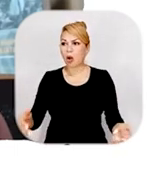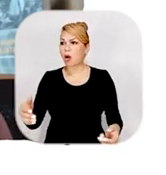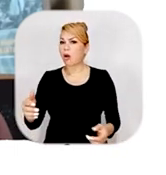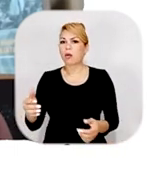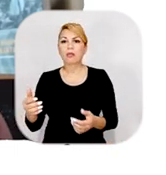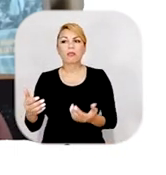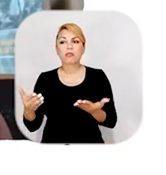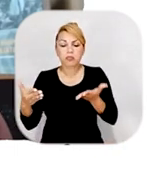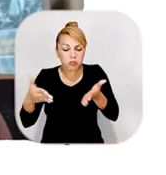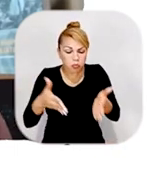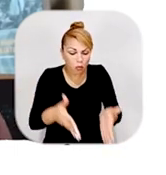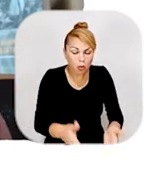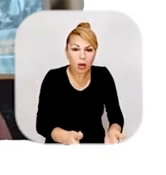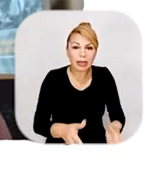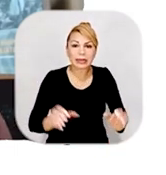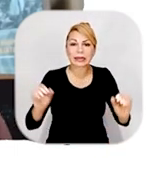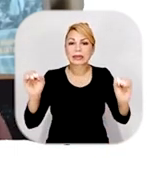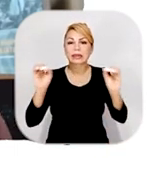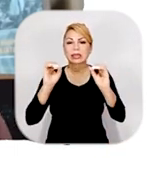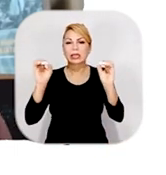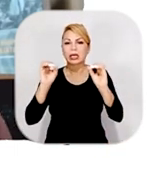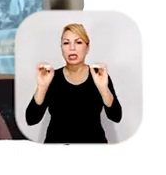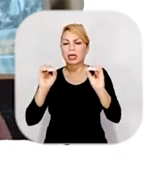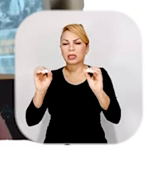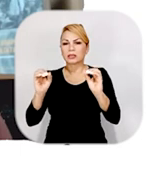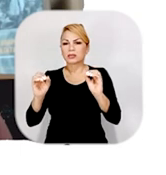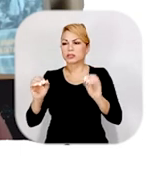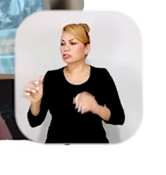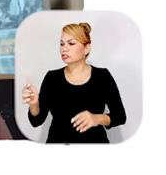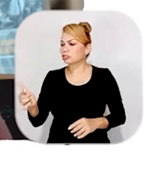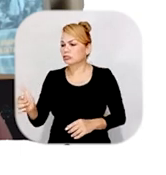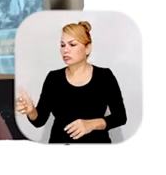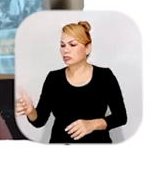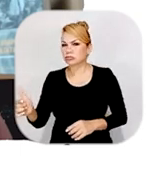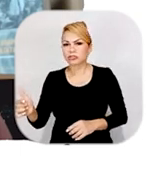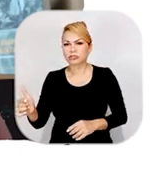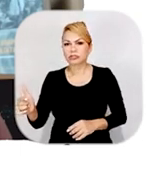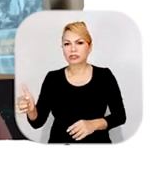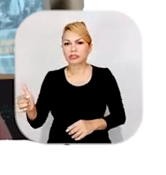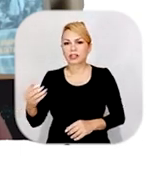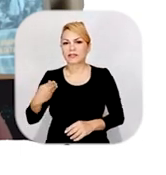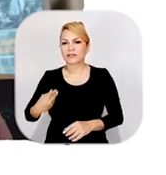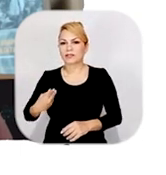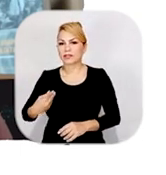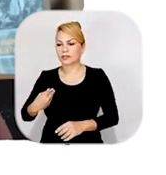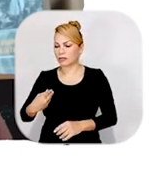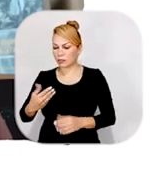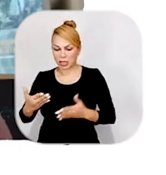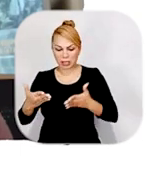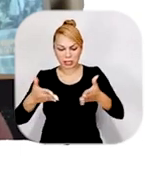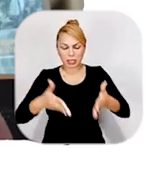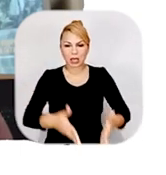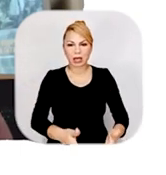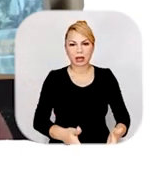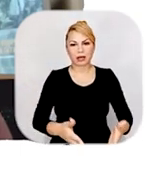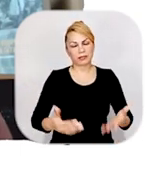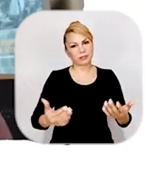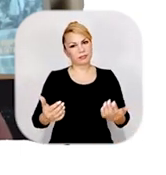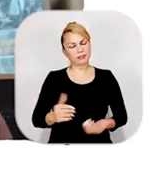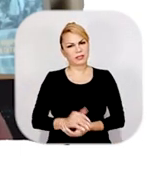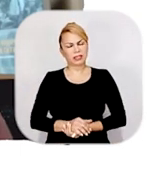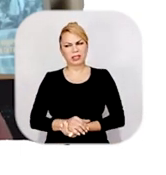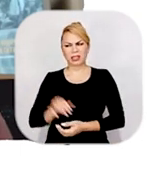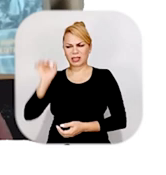mas dona Paulina, mas nem mesmo enterrar. Ela falou assim, não tinha mais vivos para enterrar os mortos, né? Então, quando eu